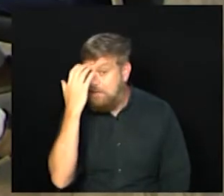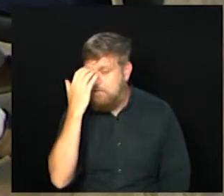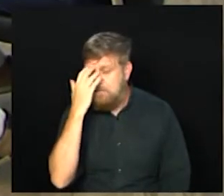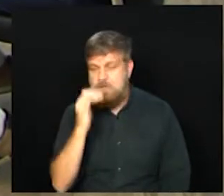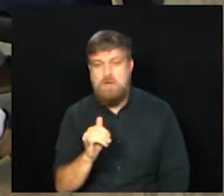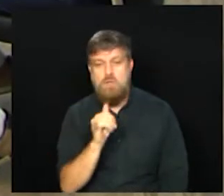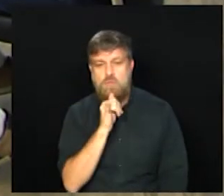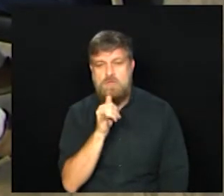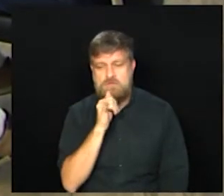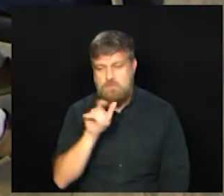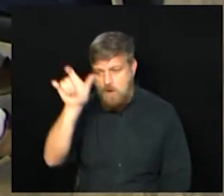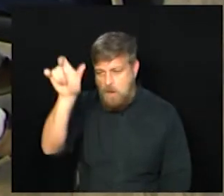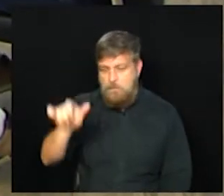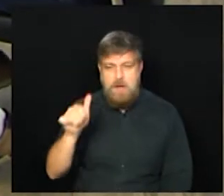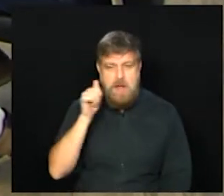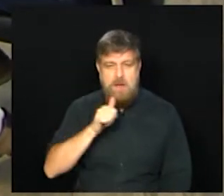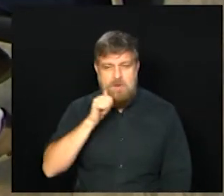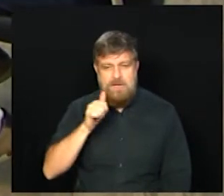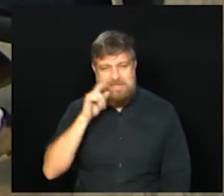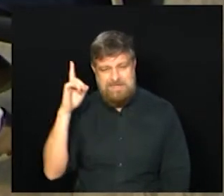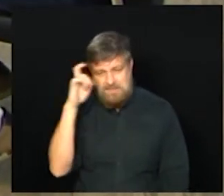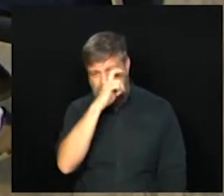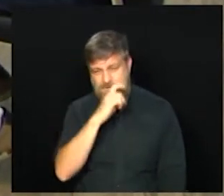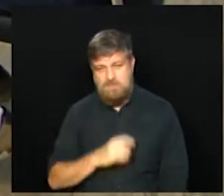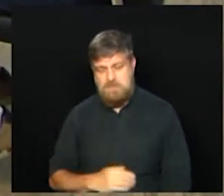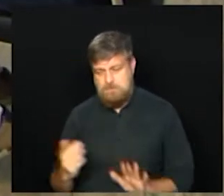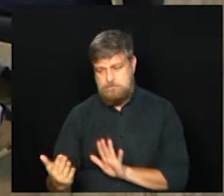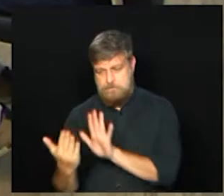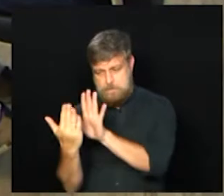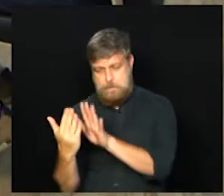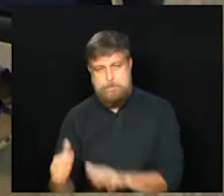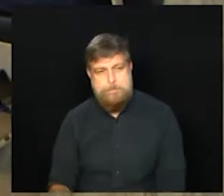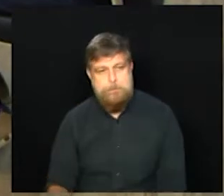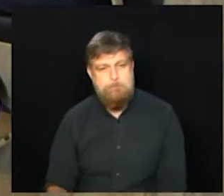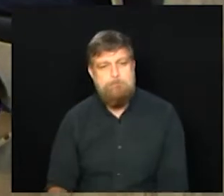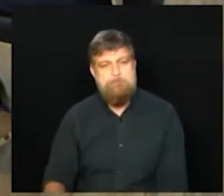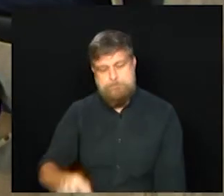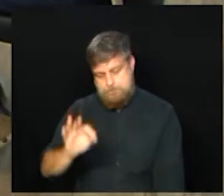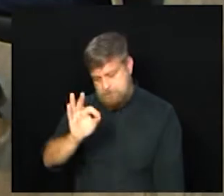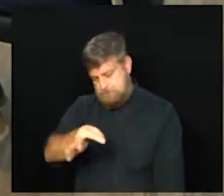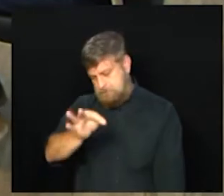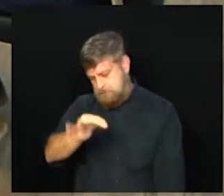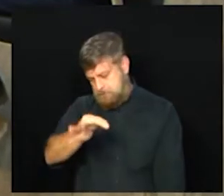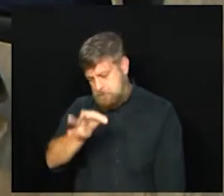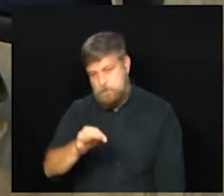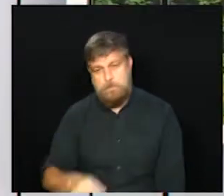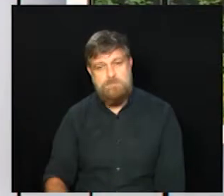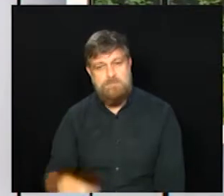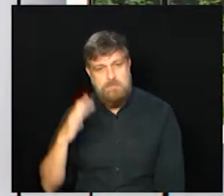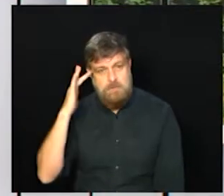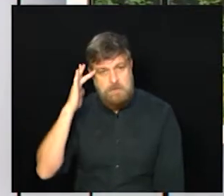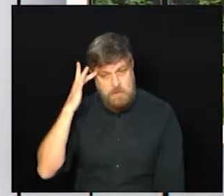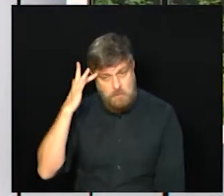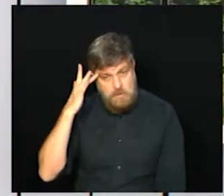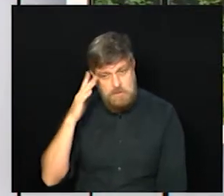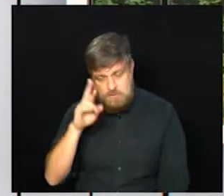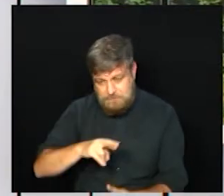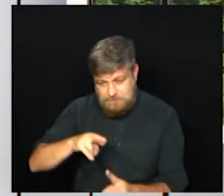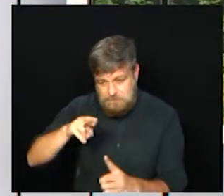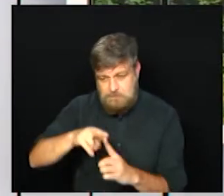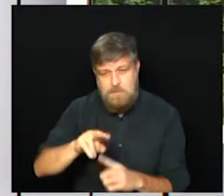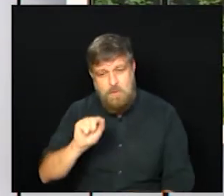exemplo para esta mulher que está passando por uma dificuldade? Com certeza, né? Eu acho que a referência foi